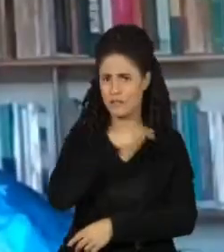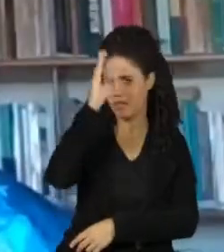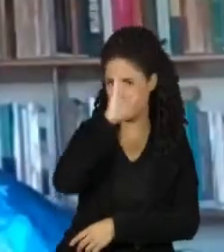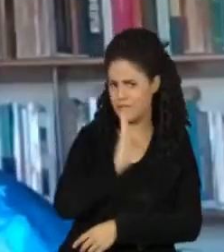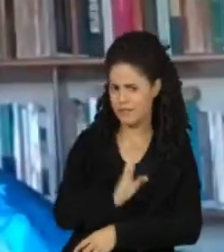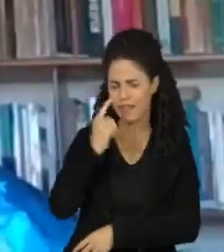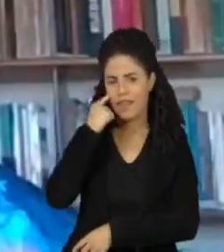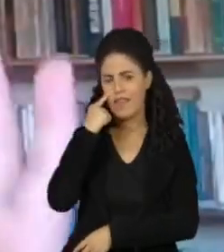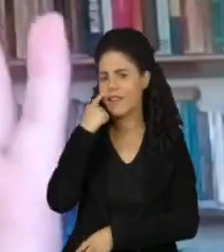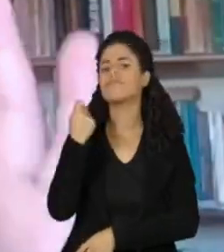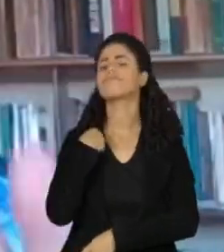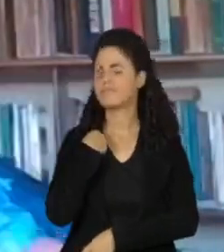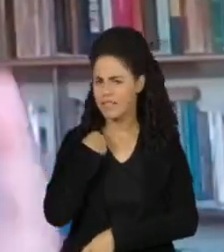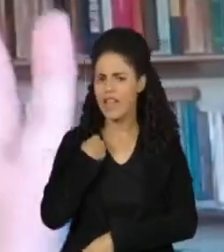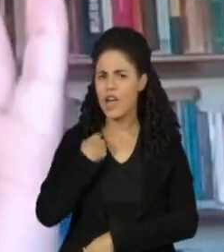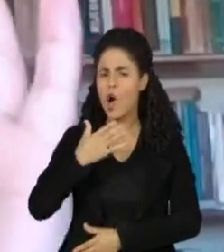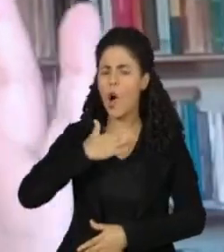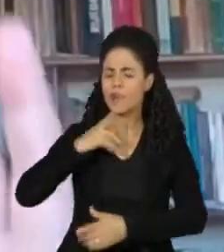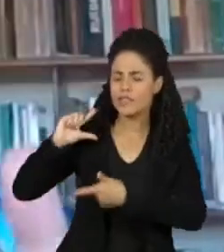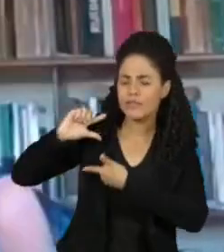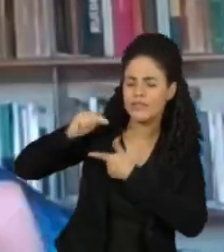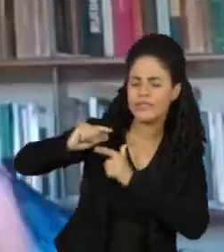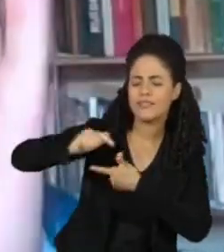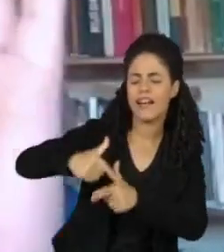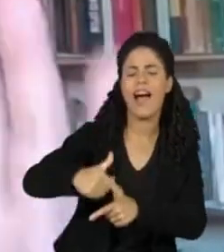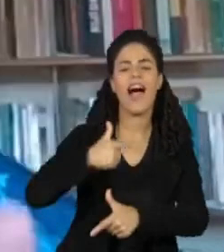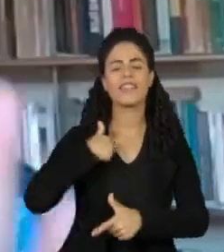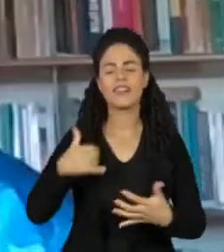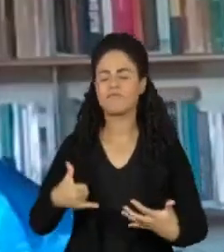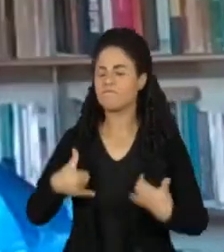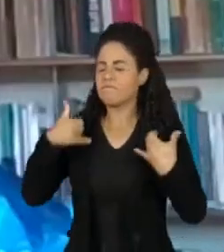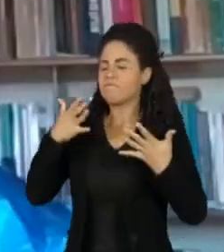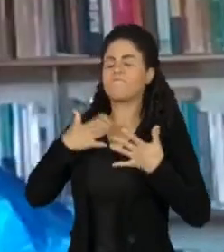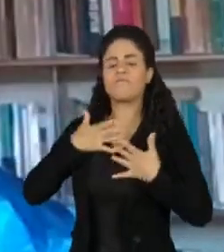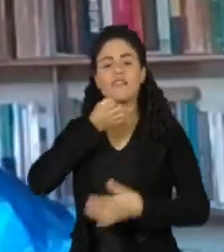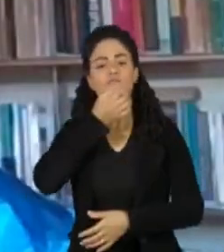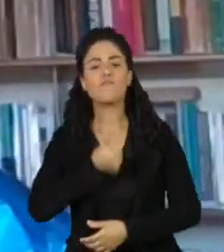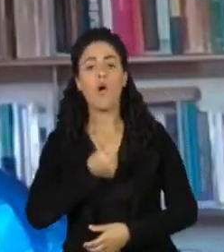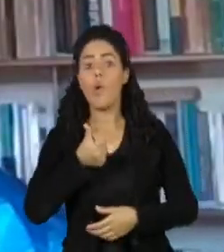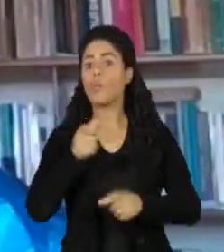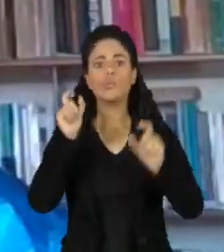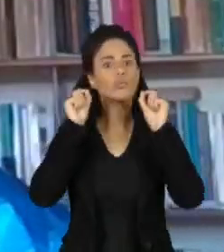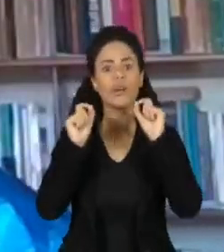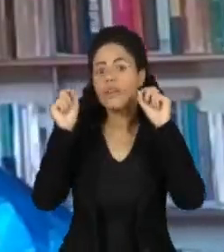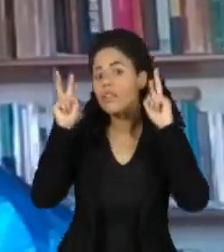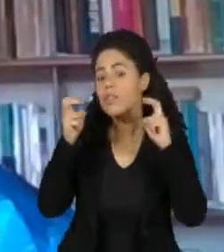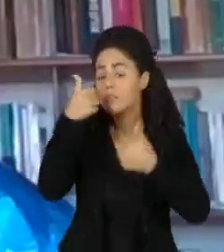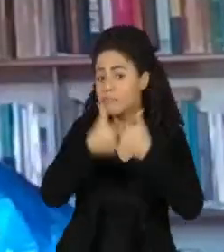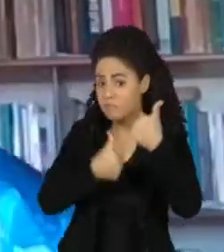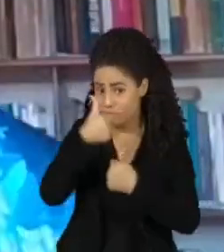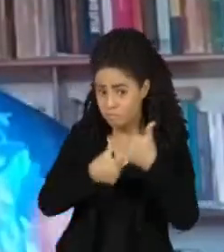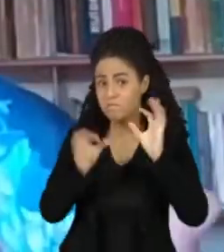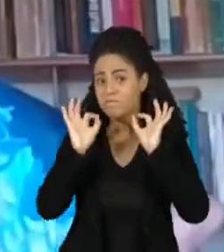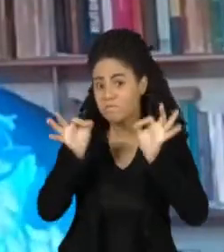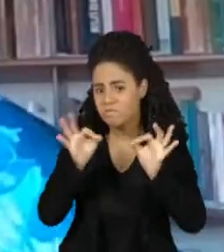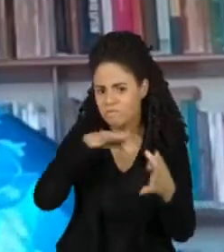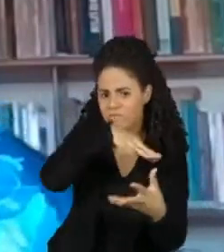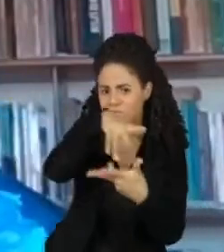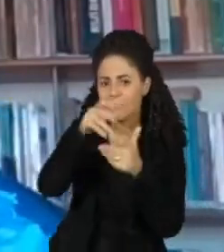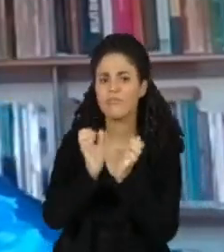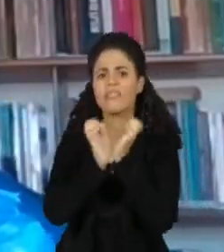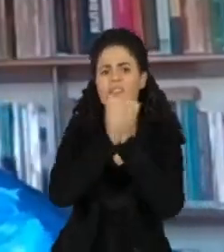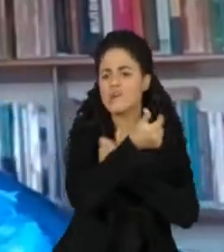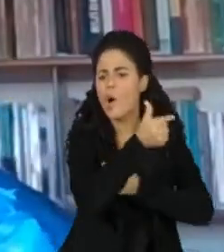simbolicamente ostentamos o nosso orgulho Nacional apenas nos momentos de futebol né Nós não temos